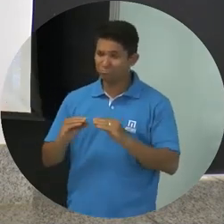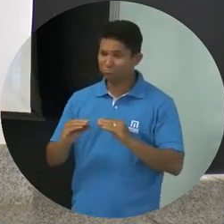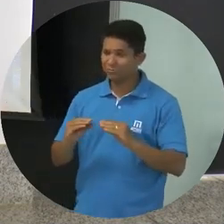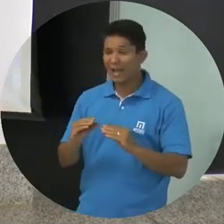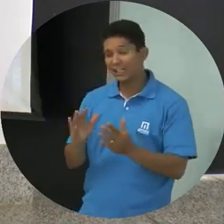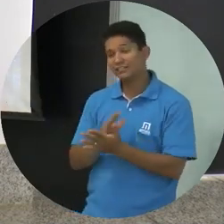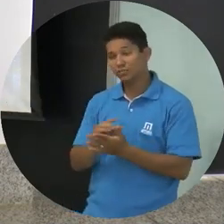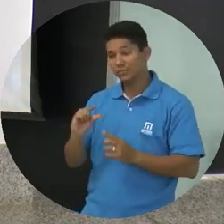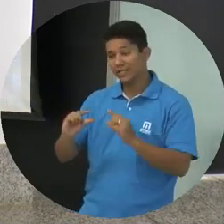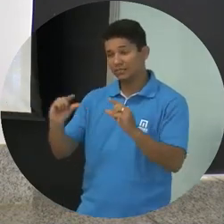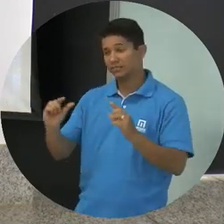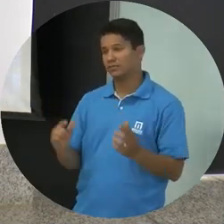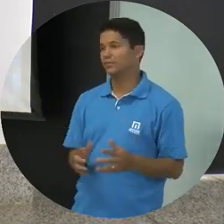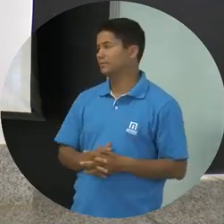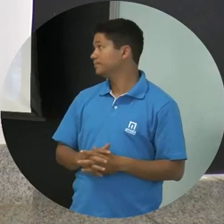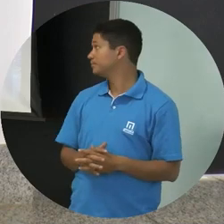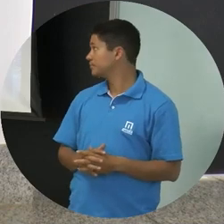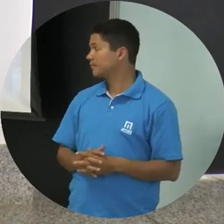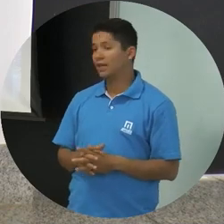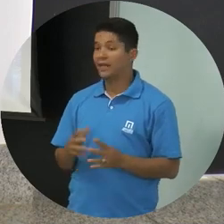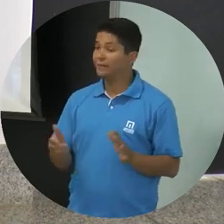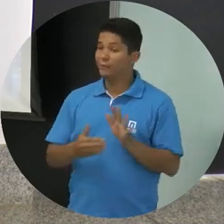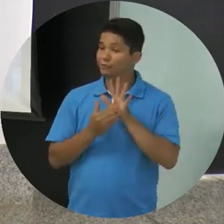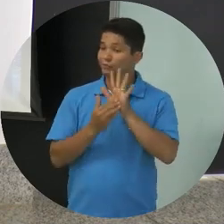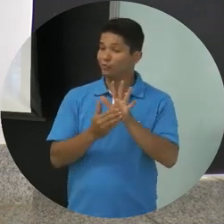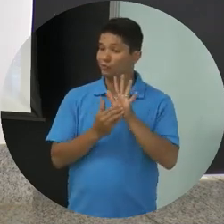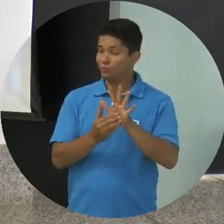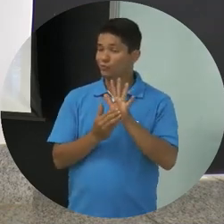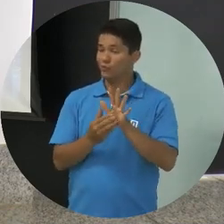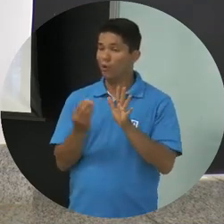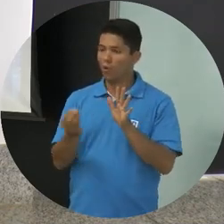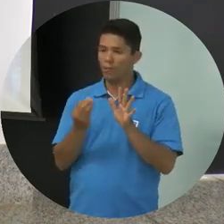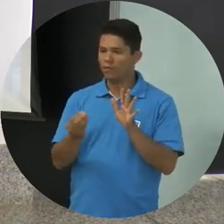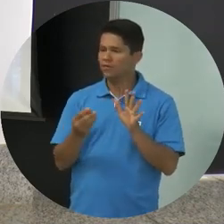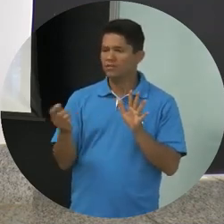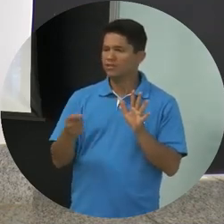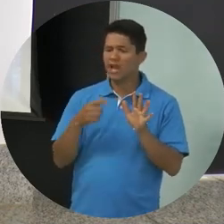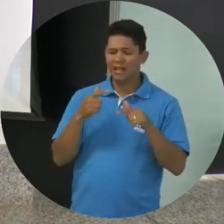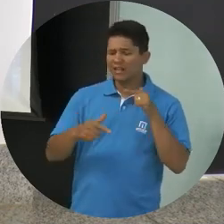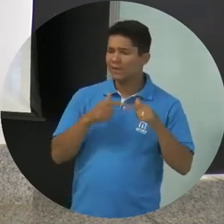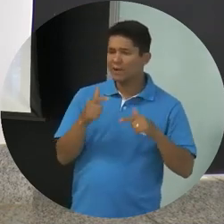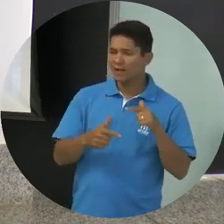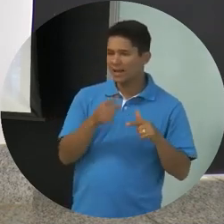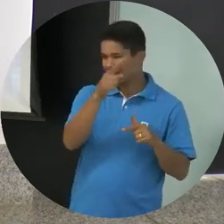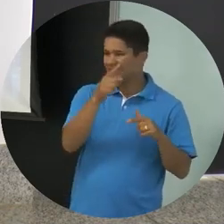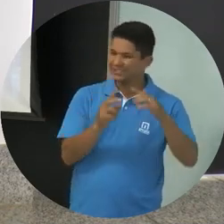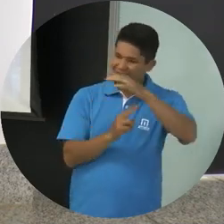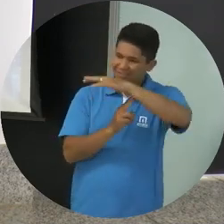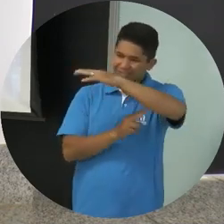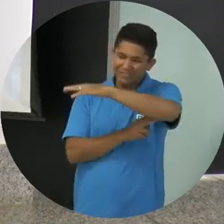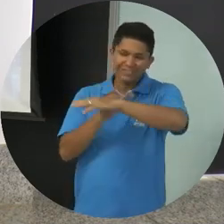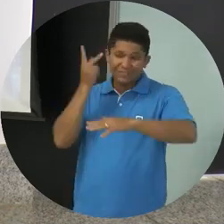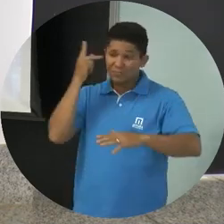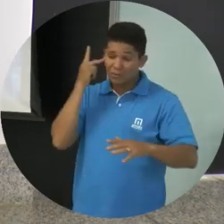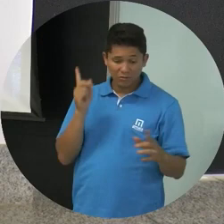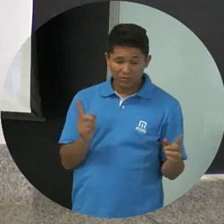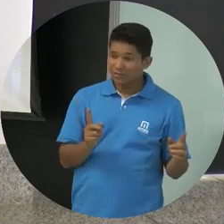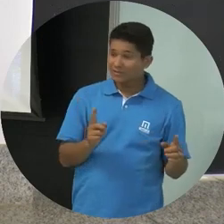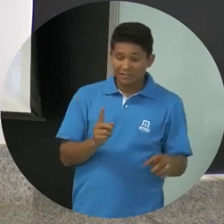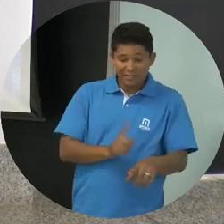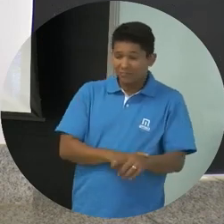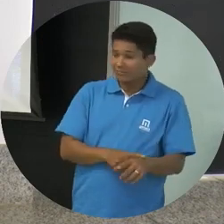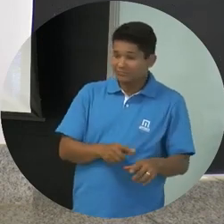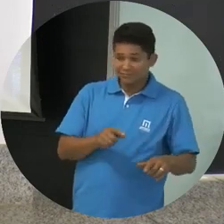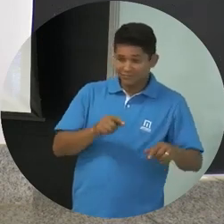em resultado. Nesse caso, a gente mostrou que não é bem assim. A gente conseguiu fazer o serviço, estamos conseguindo agora, nesse momento, estamos gerando